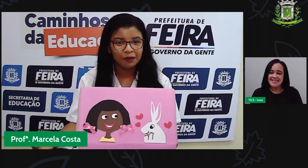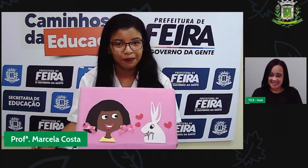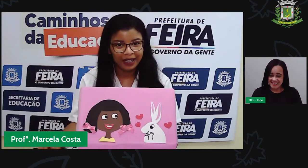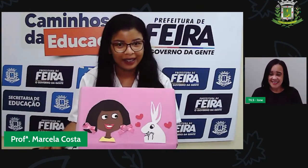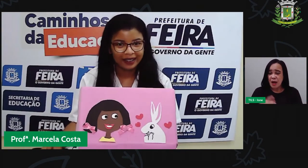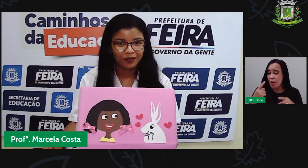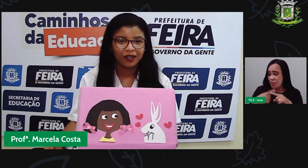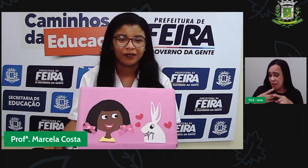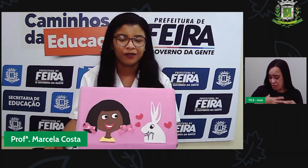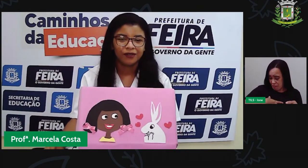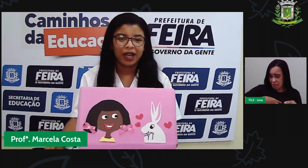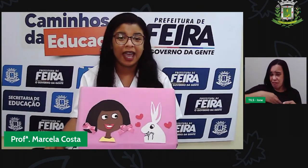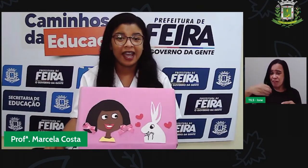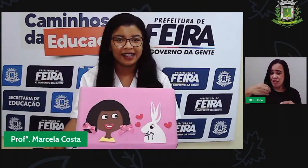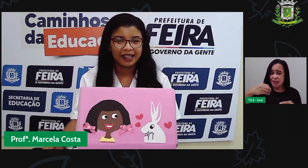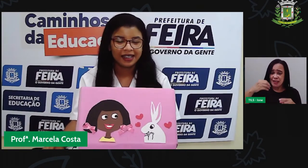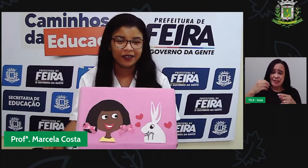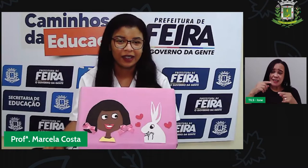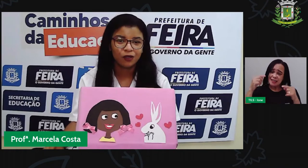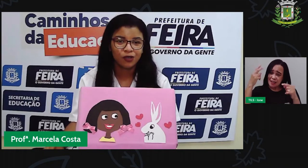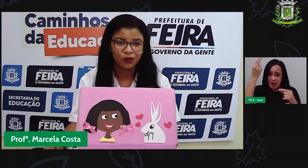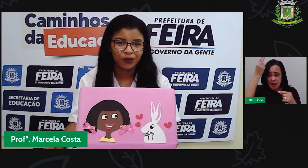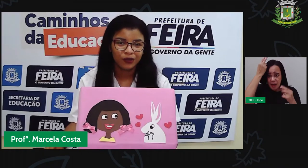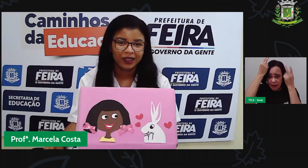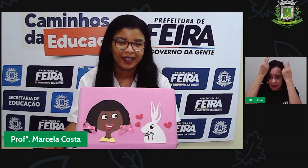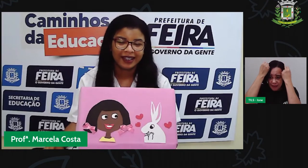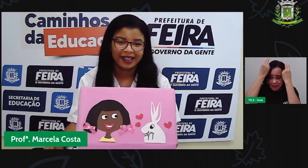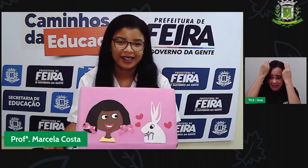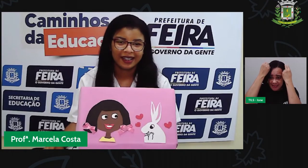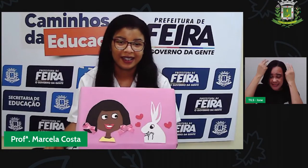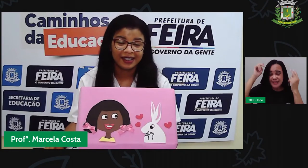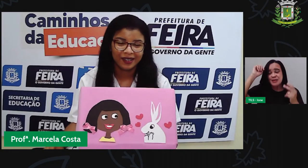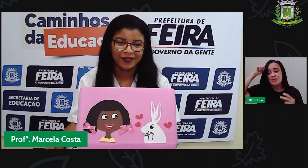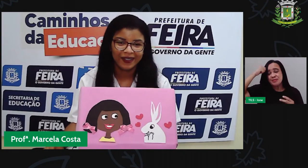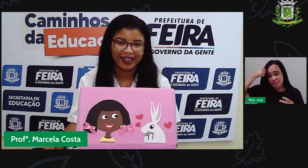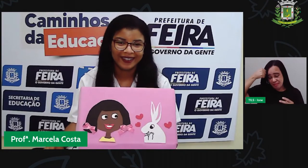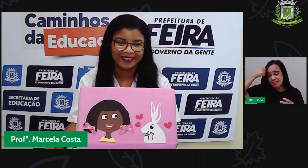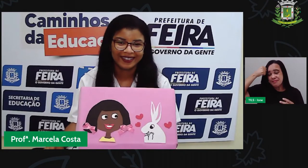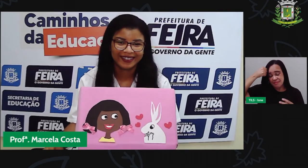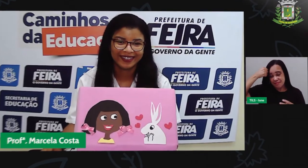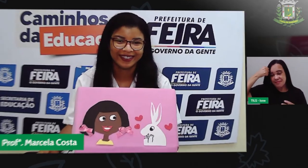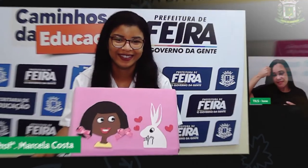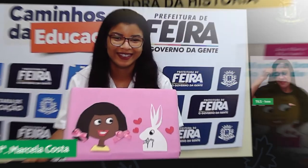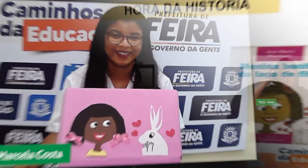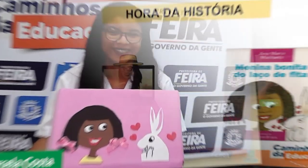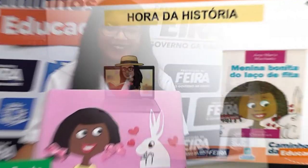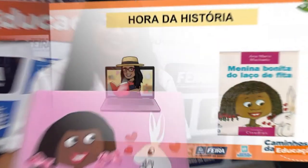coelhinha preta, com a realização do sonho desse coelho.